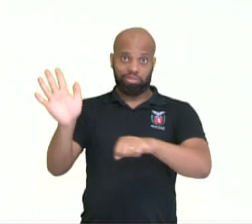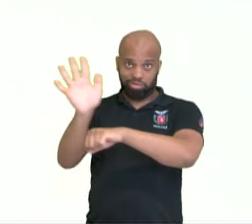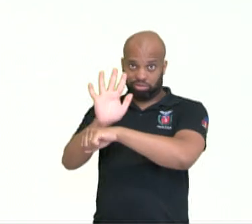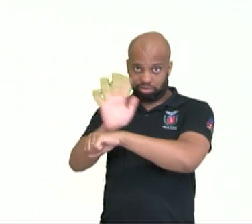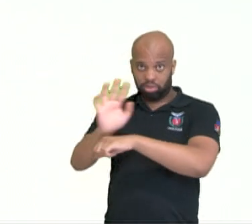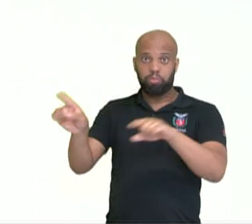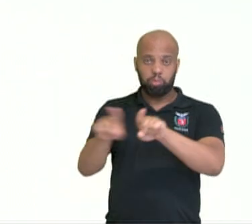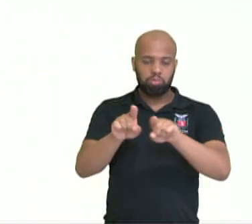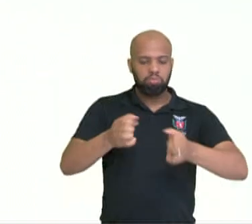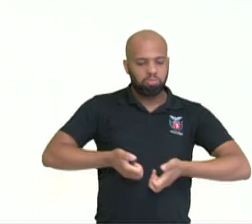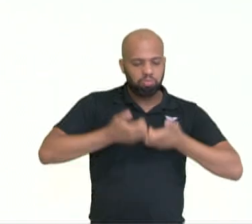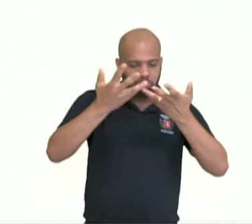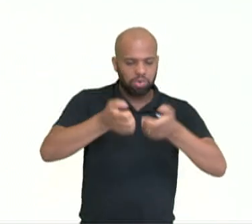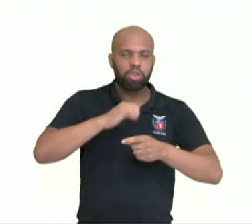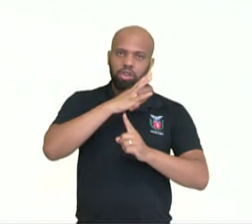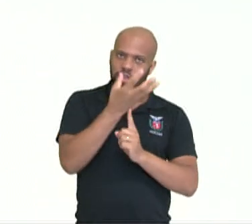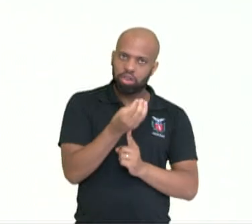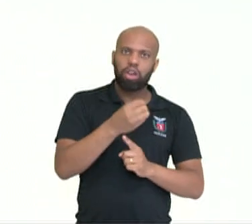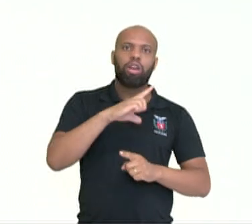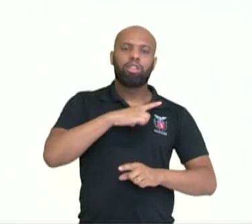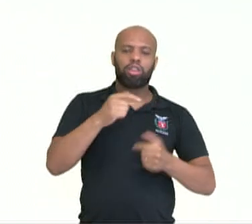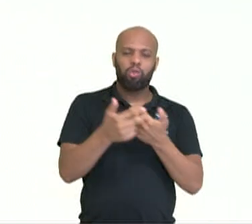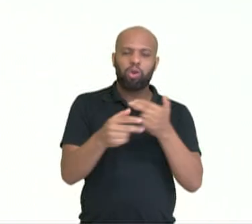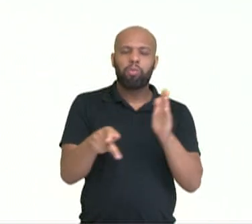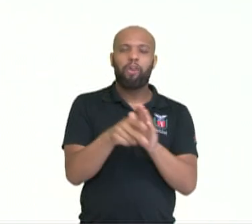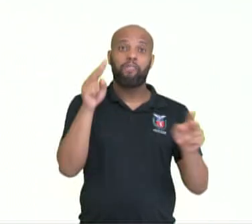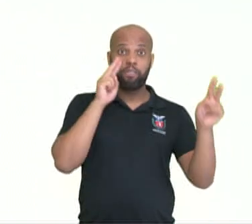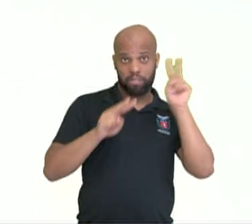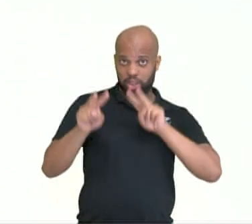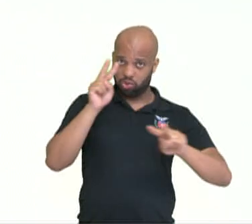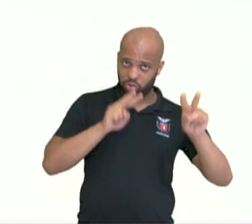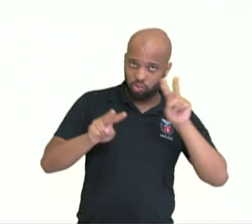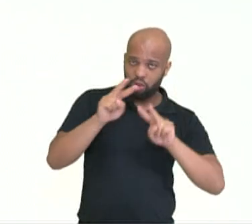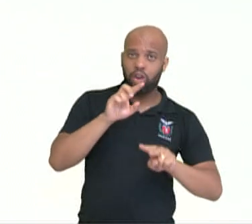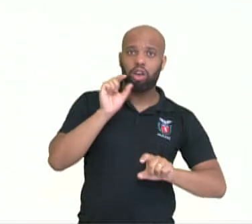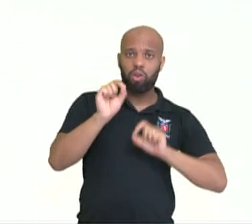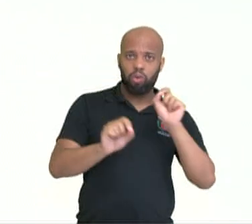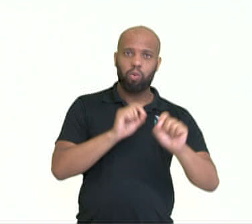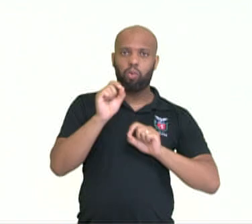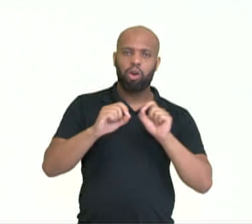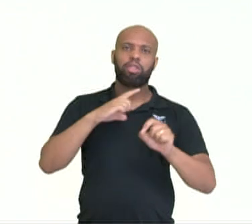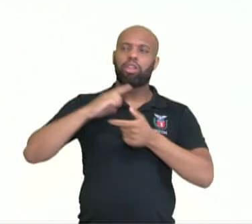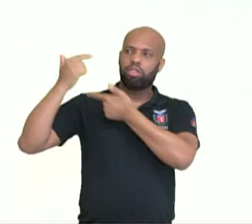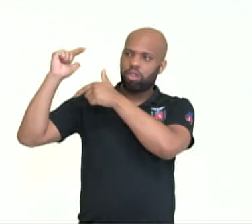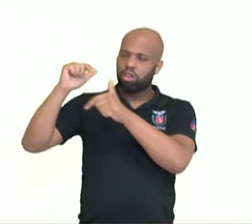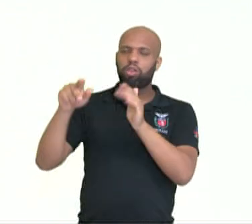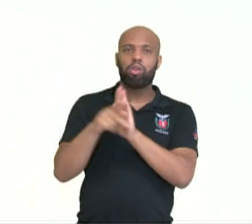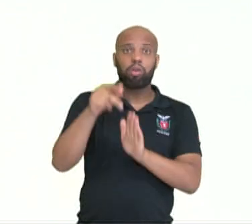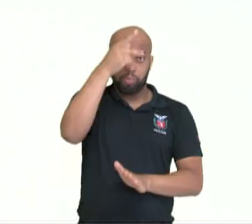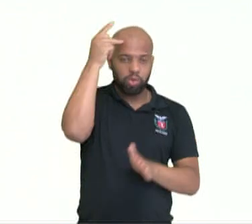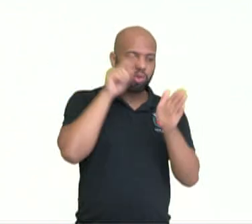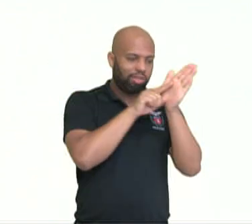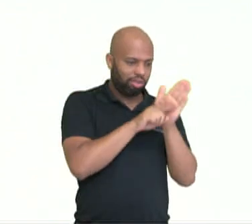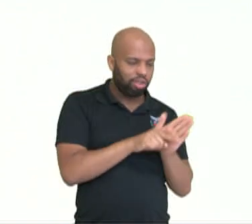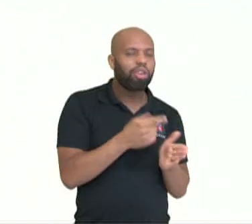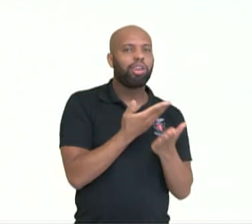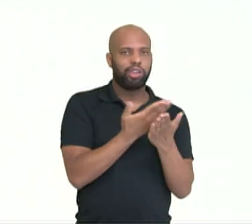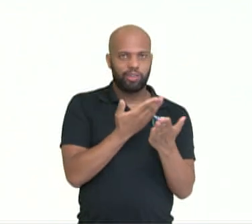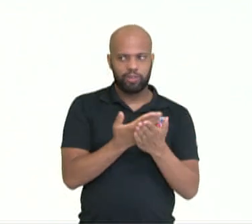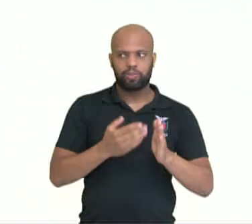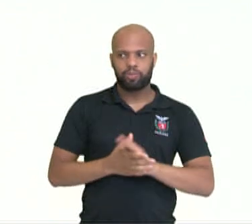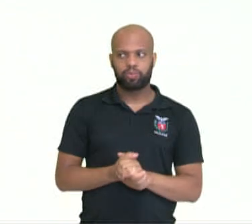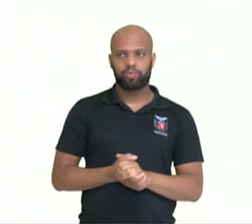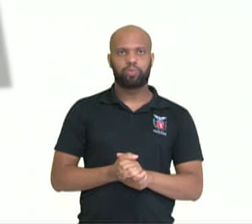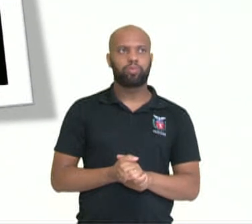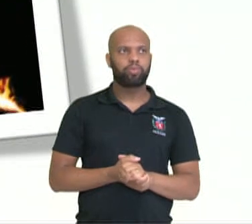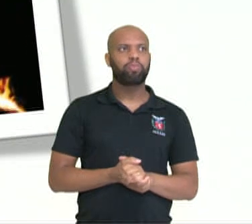expressão artística no mundo, com peças audiovisuais de grande valor, são considerados clássicos entre os estudiosos, né?